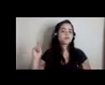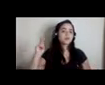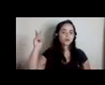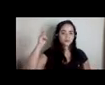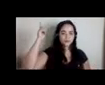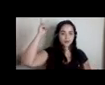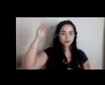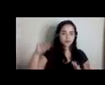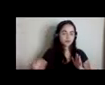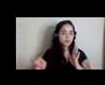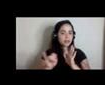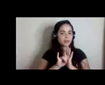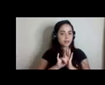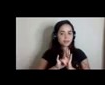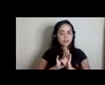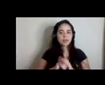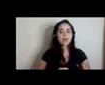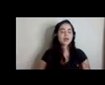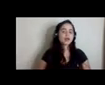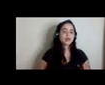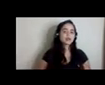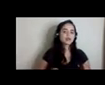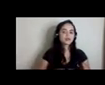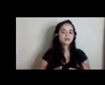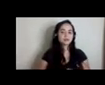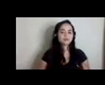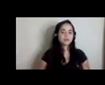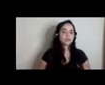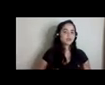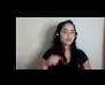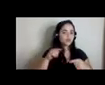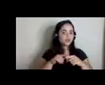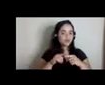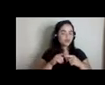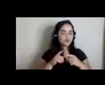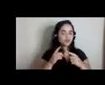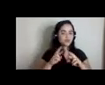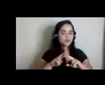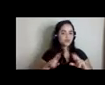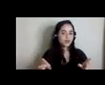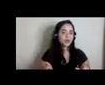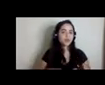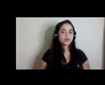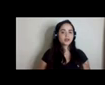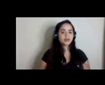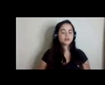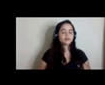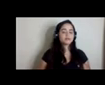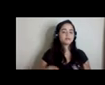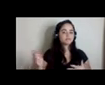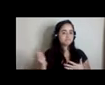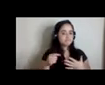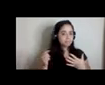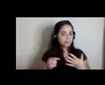valorização da identidade, da alteridade e da diferença. Isso são aspectos